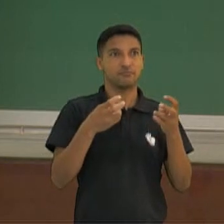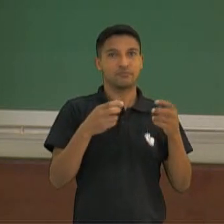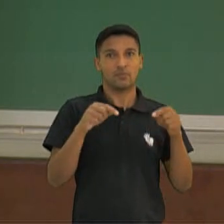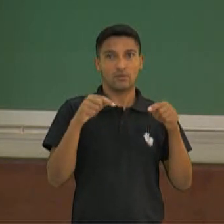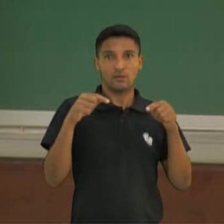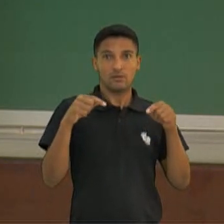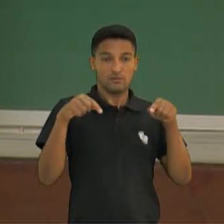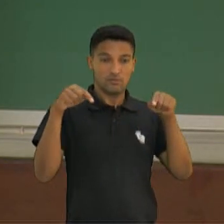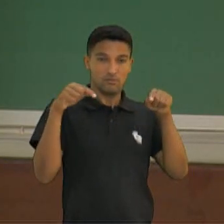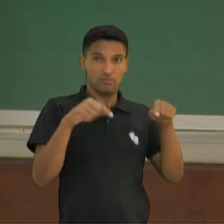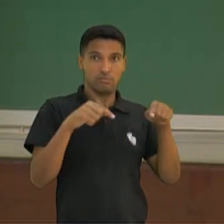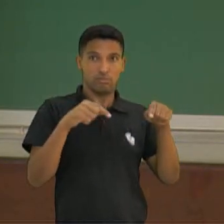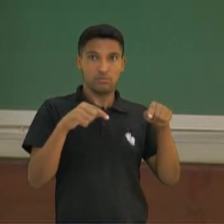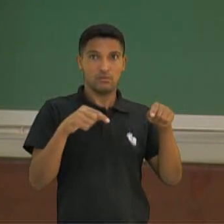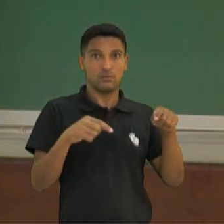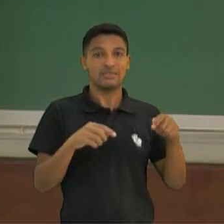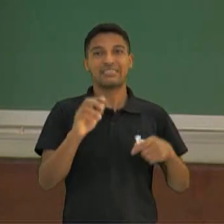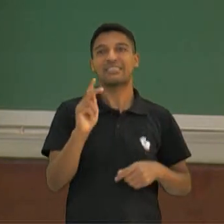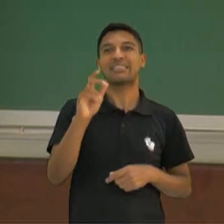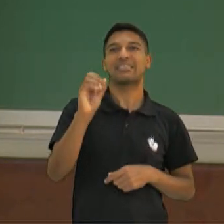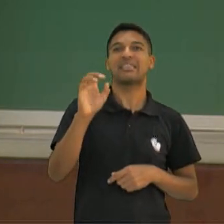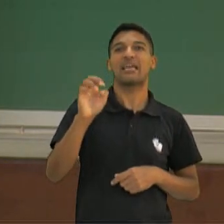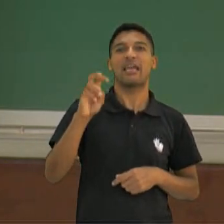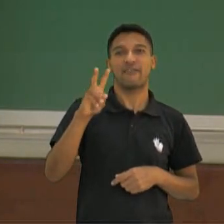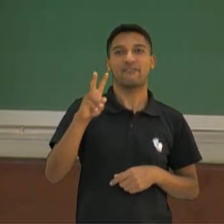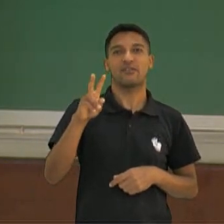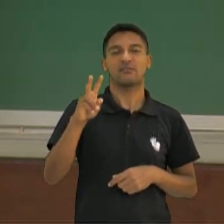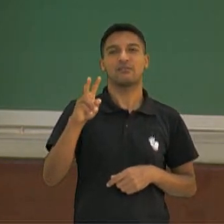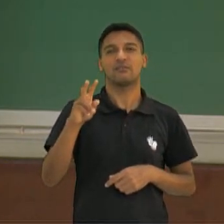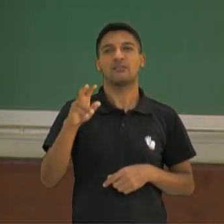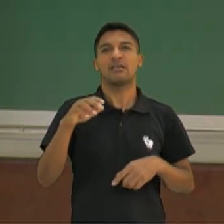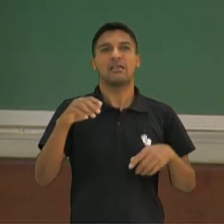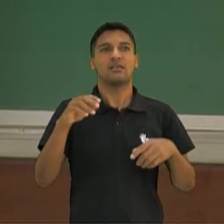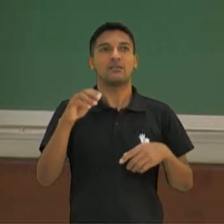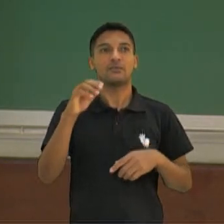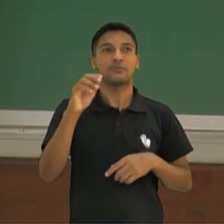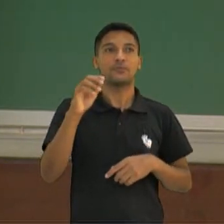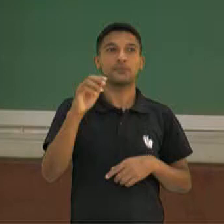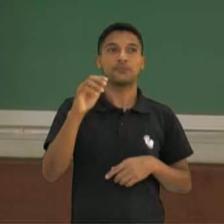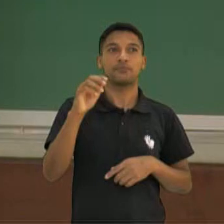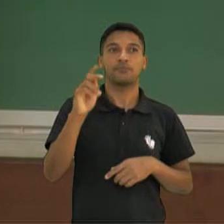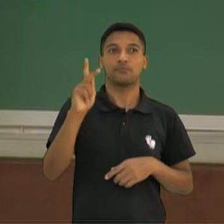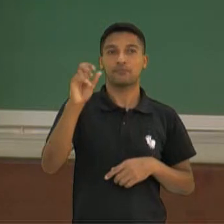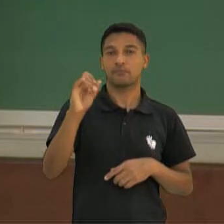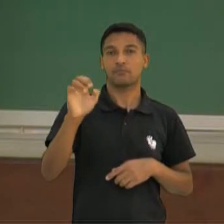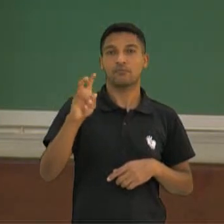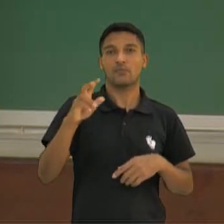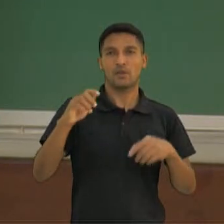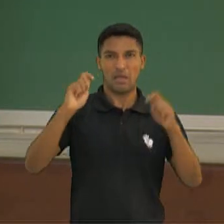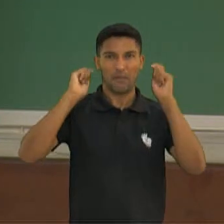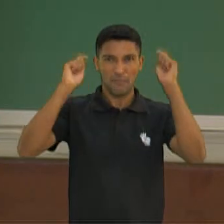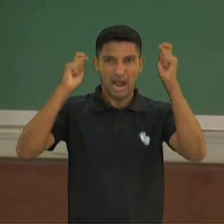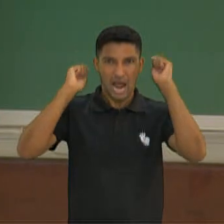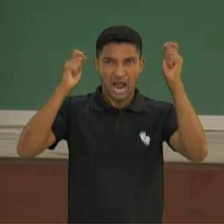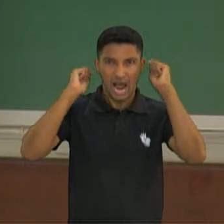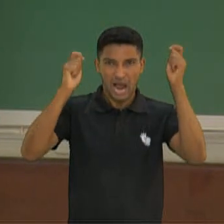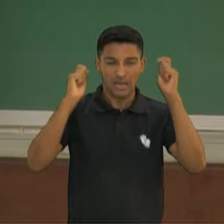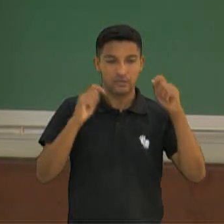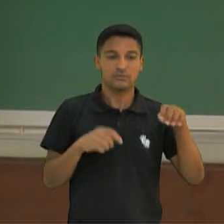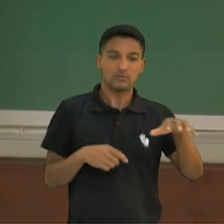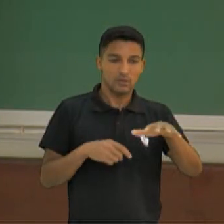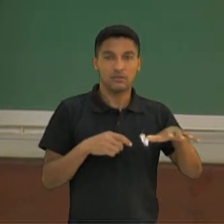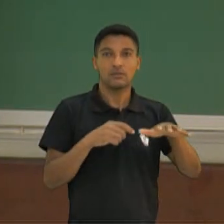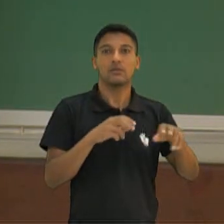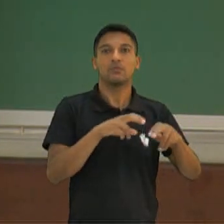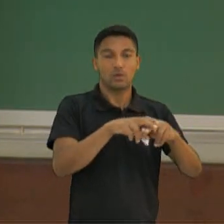Então os ucranianos em Kiev também, muita manifestação de rua, muito conflito interno ali, porque ainda tem russos no território